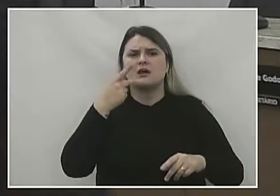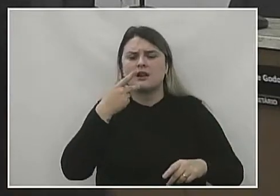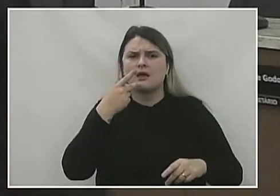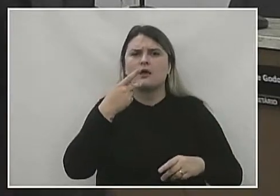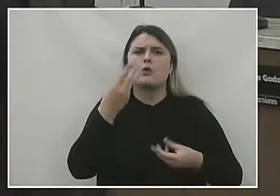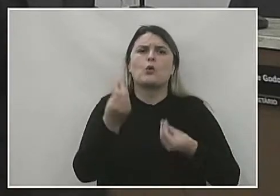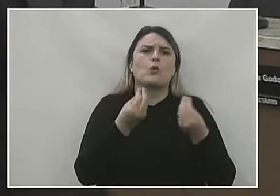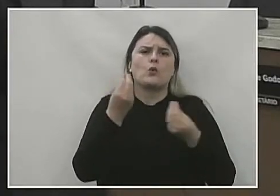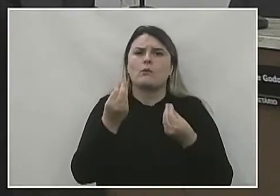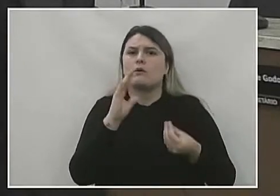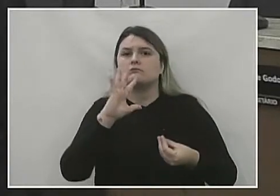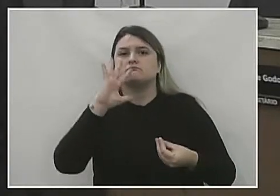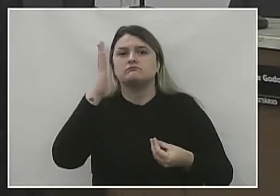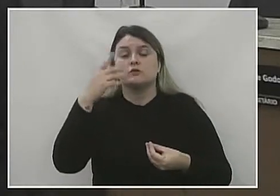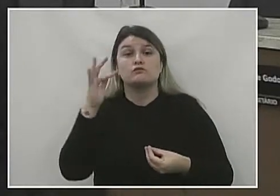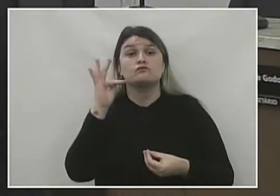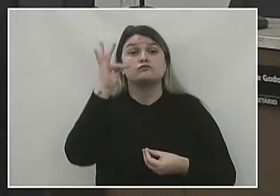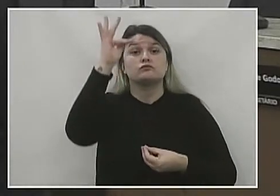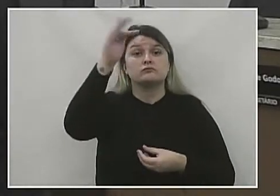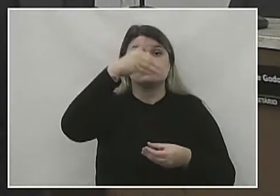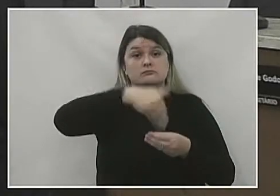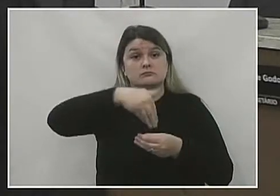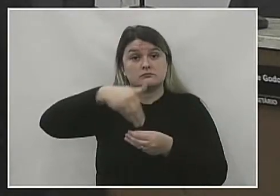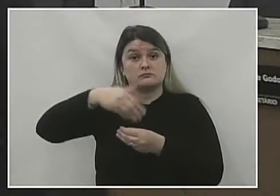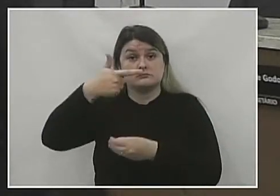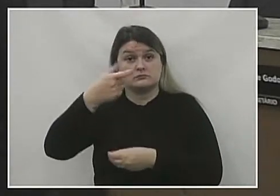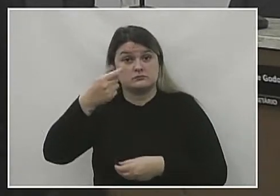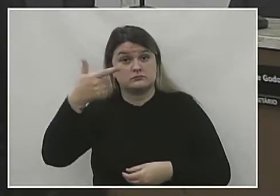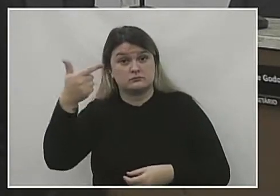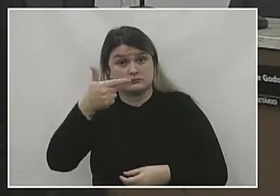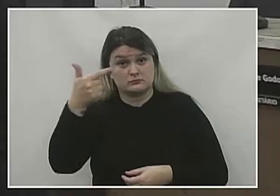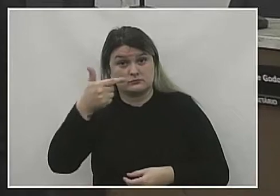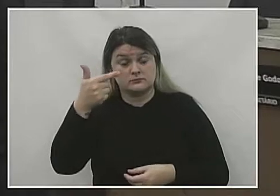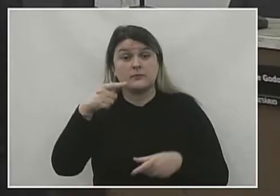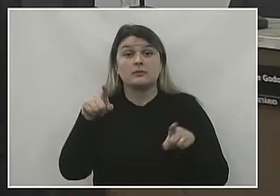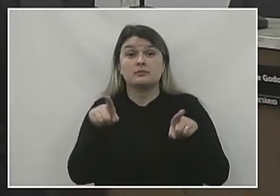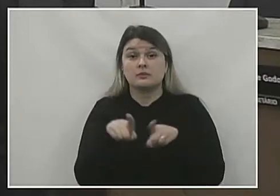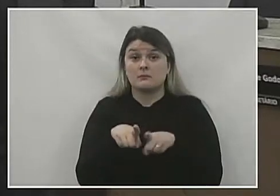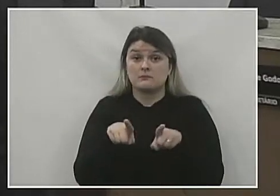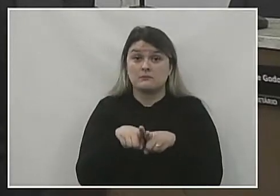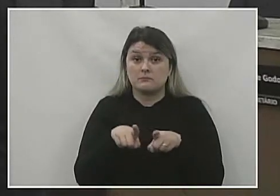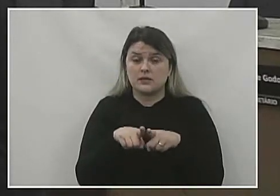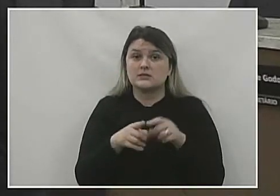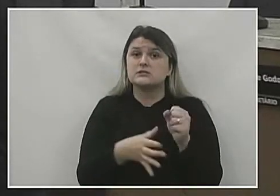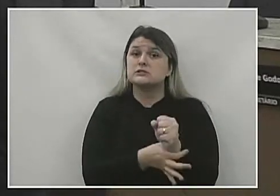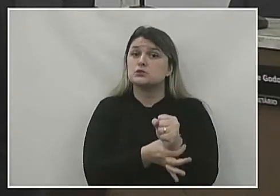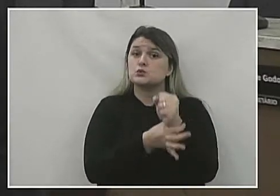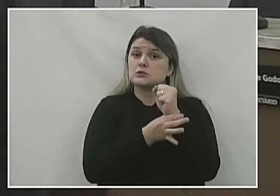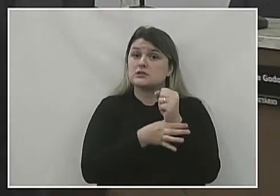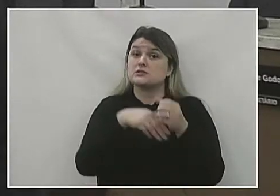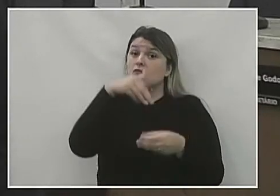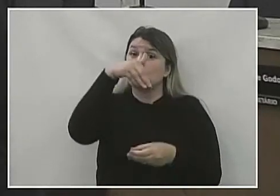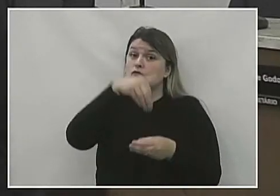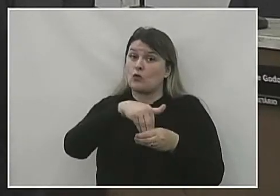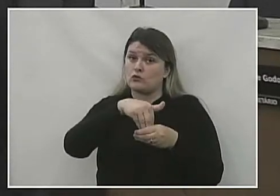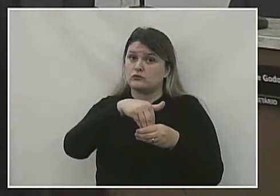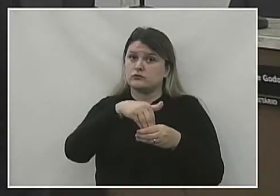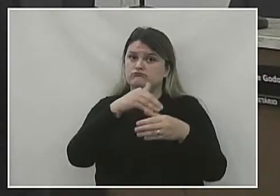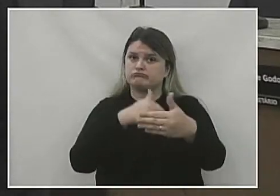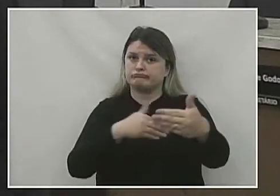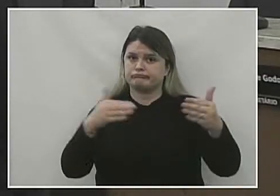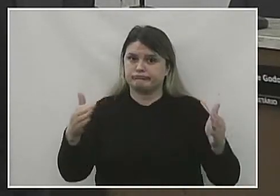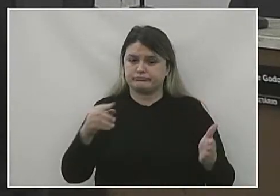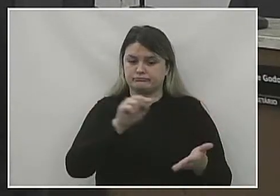da tramitação das próximas eleições de 2021, dois e também da segurança da nossa